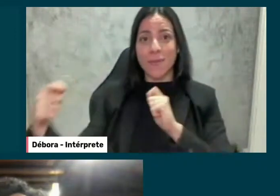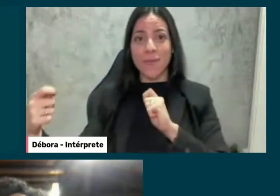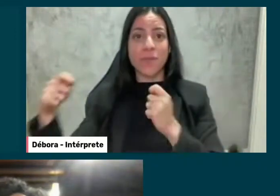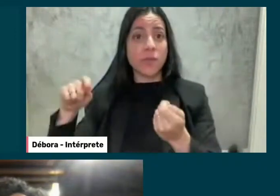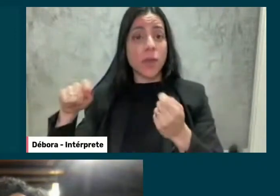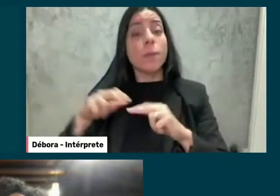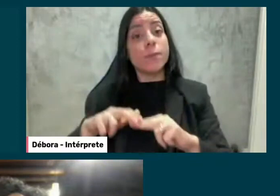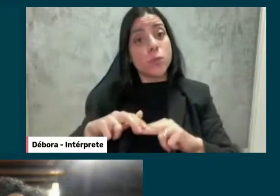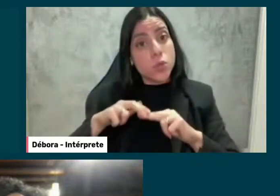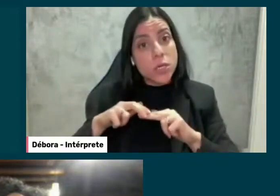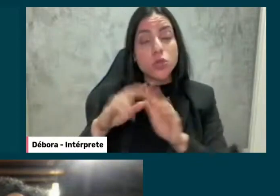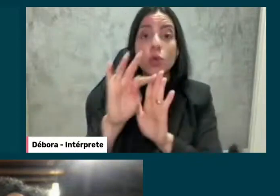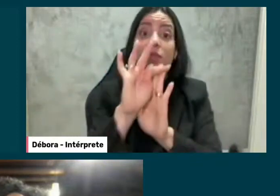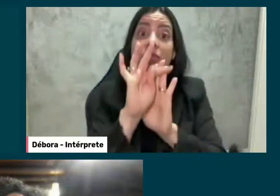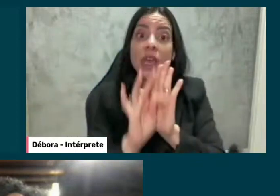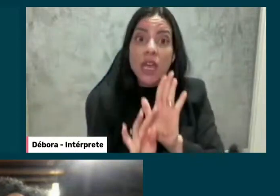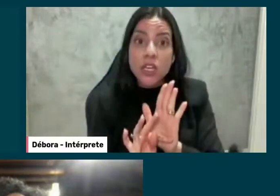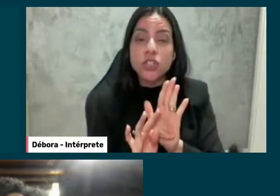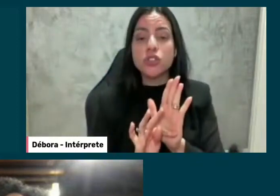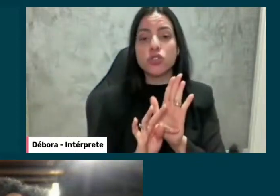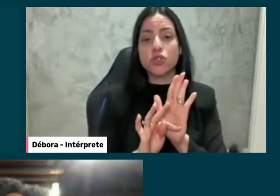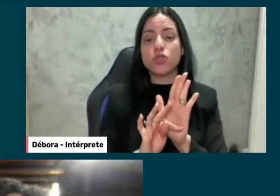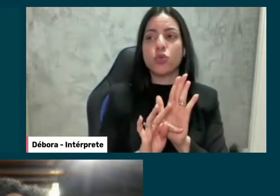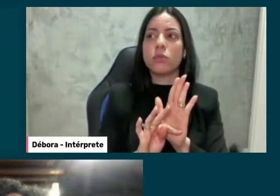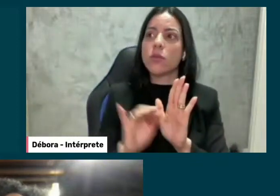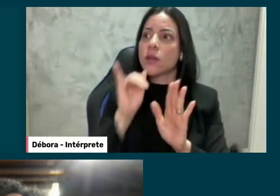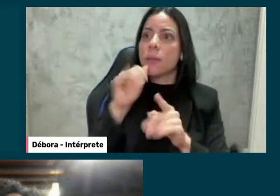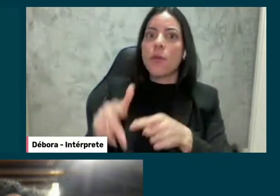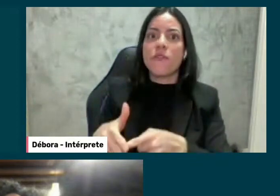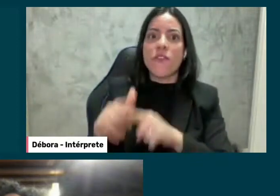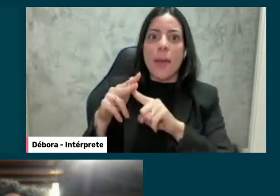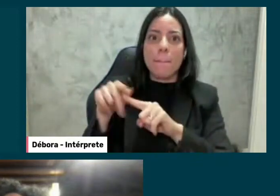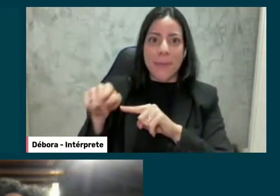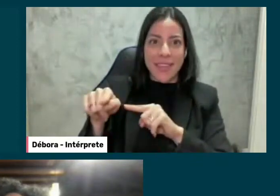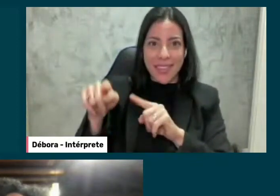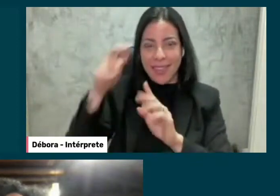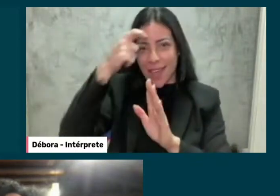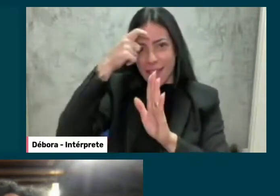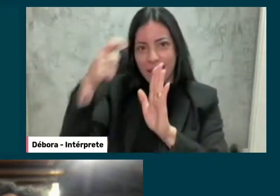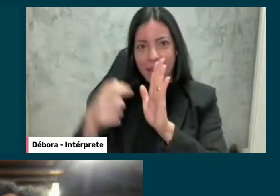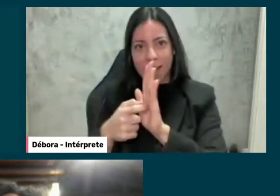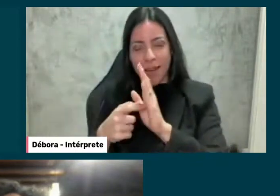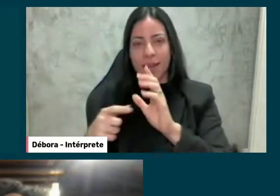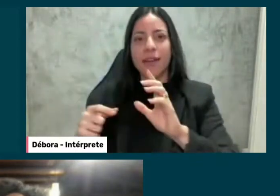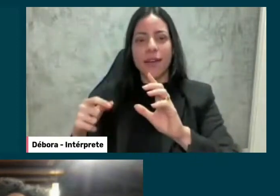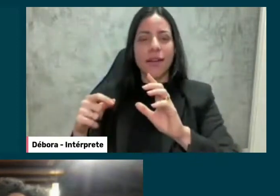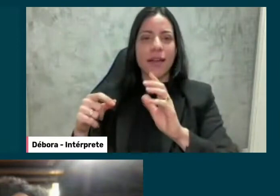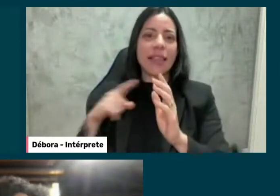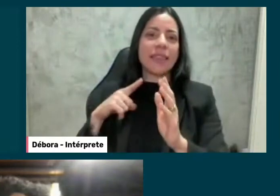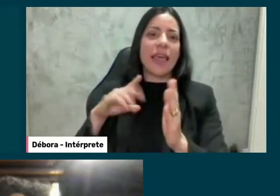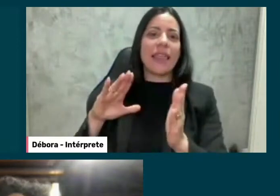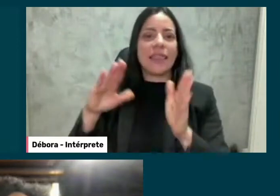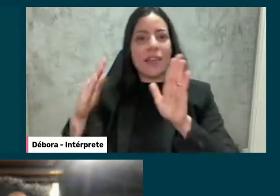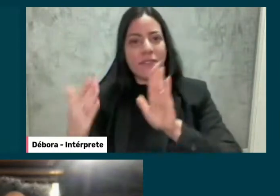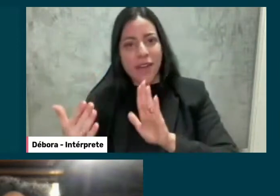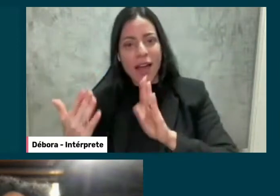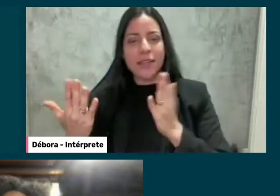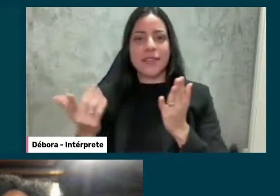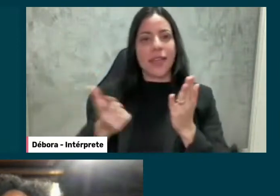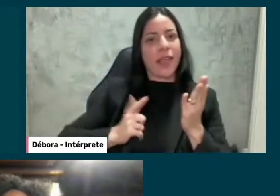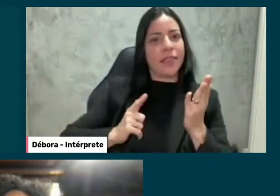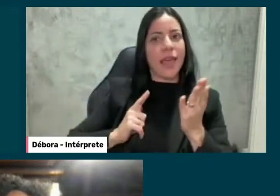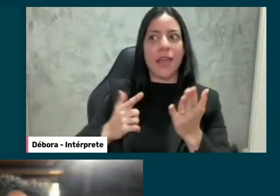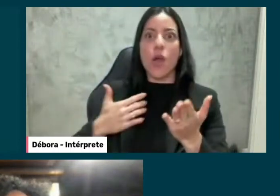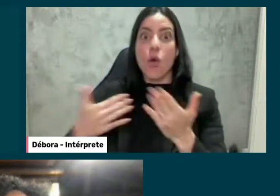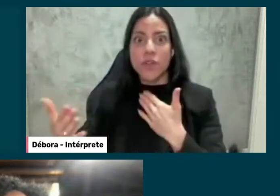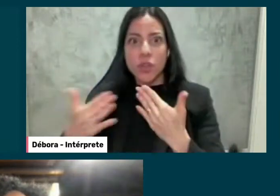texto gerado por uma ferramenta como essa, né, com uma interface computacional, ou conversacional, como é